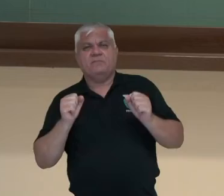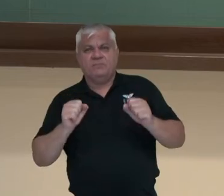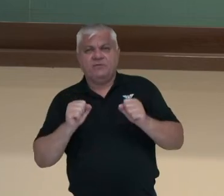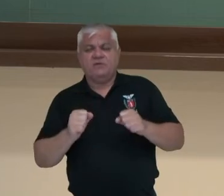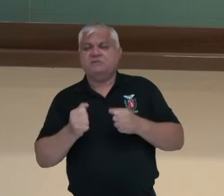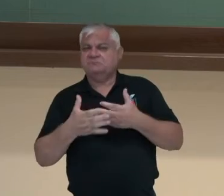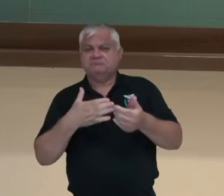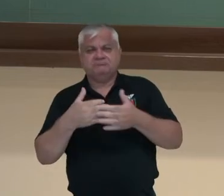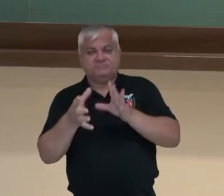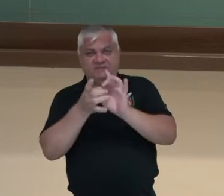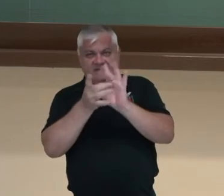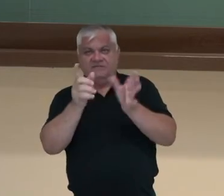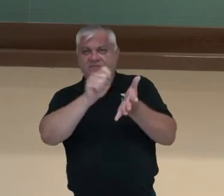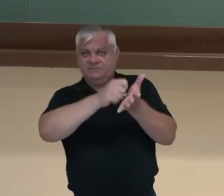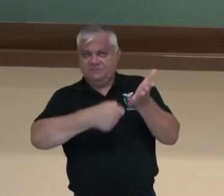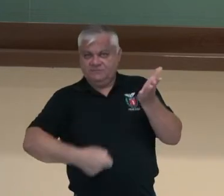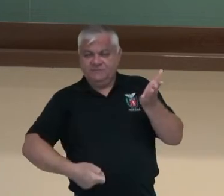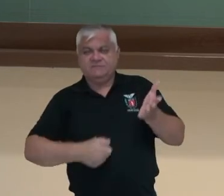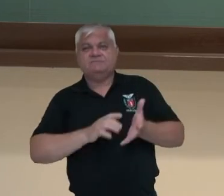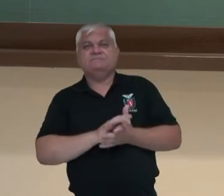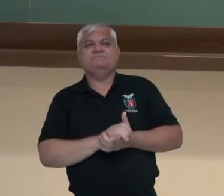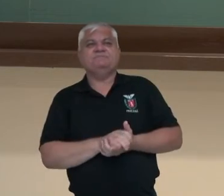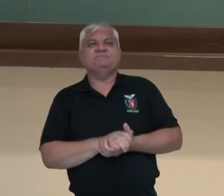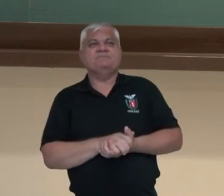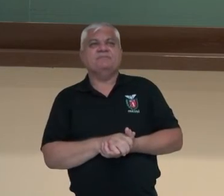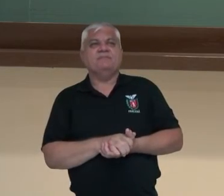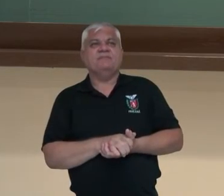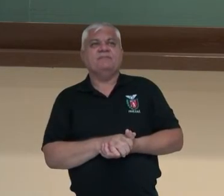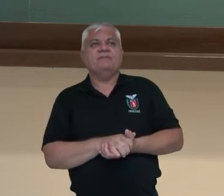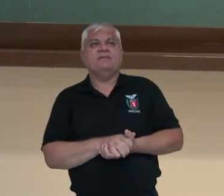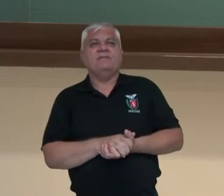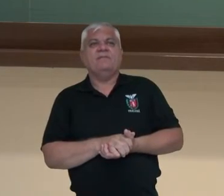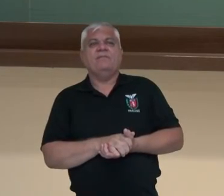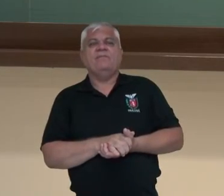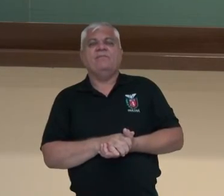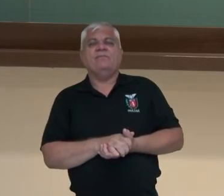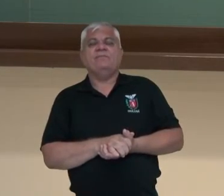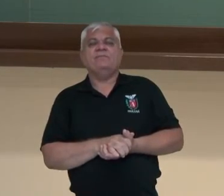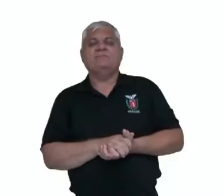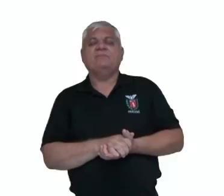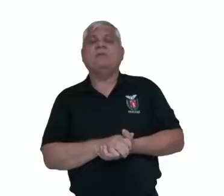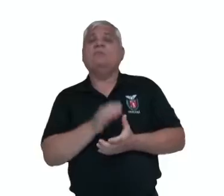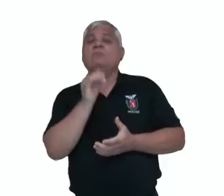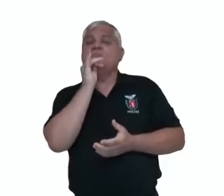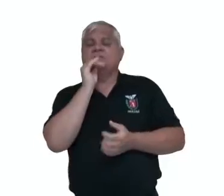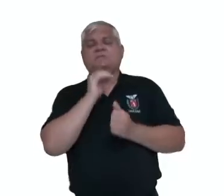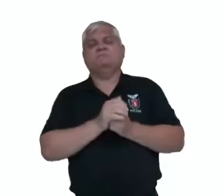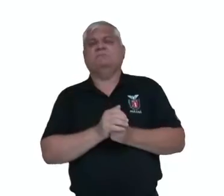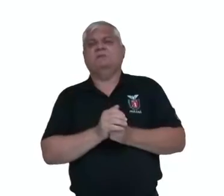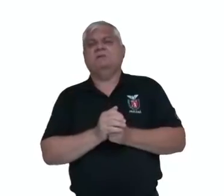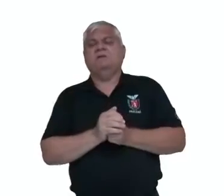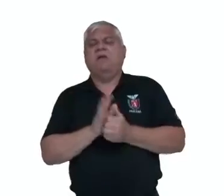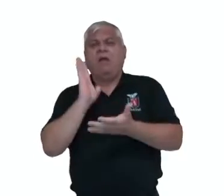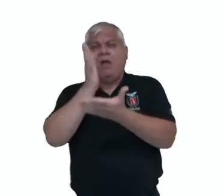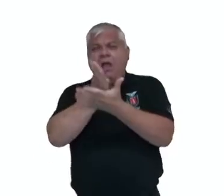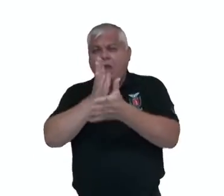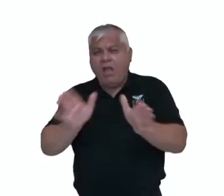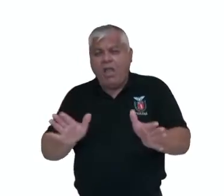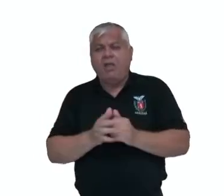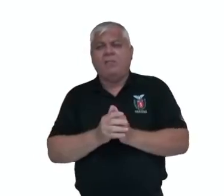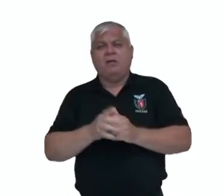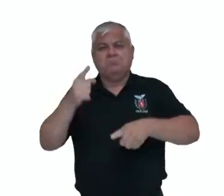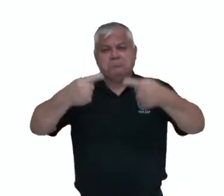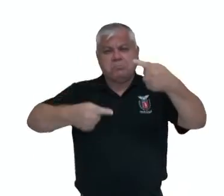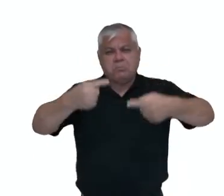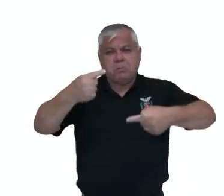vocês preferirem fazer o seu mapa conceitual. Pós-Guerra Fria. Então, quando acaba a Guerra Fria, né, com a queda